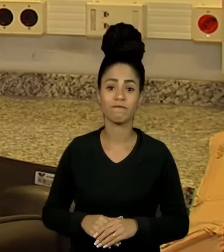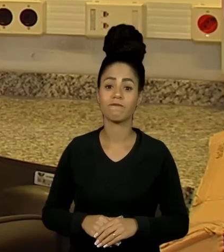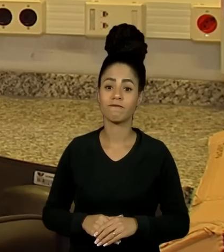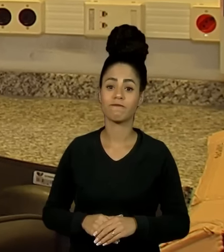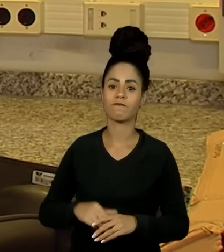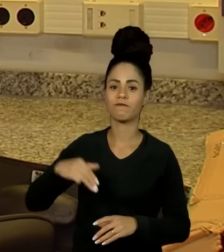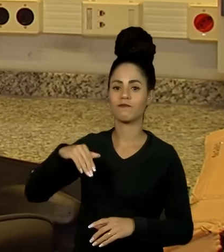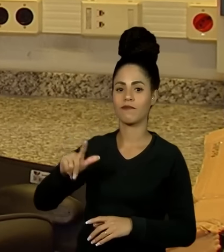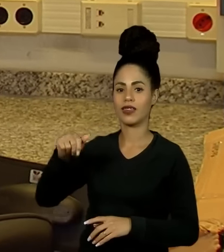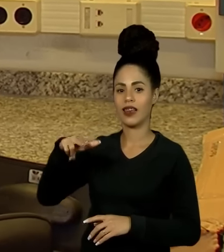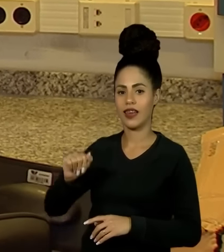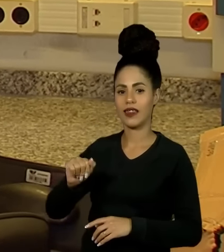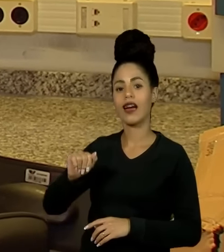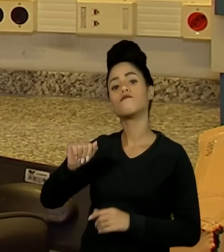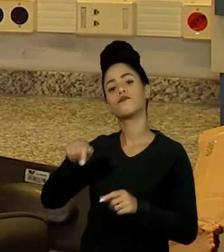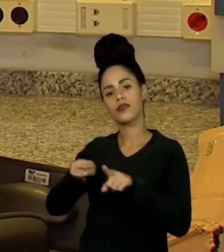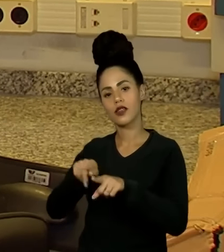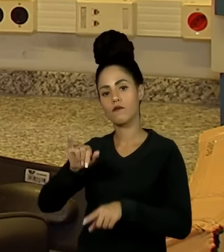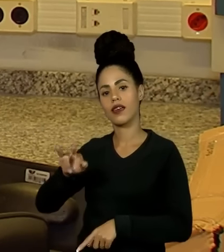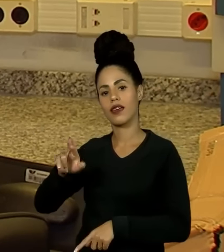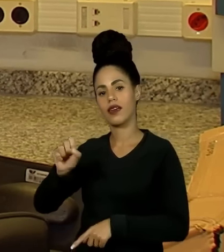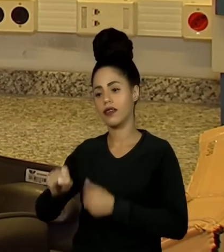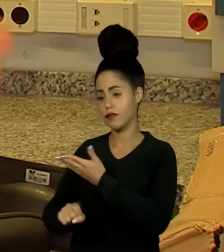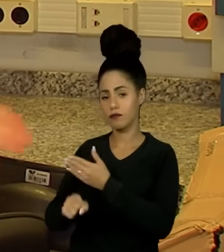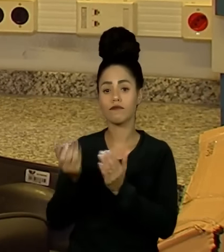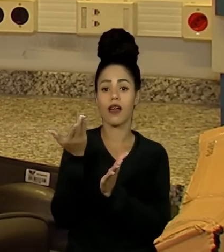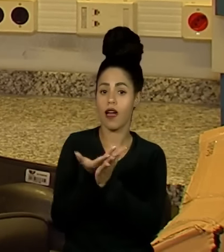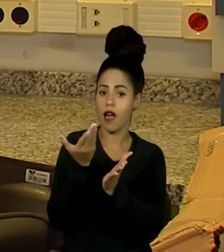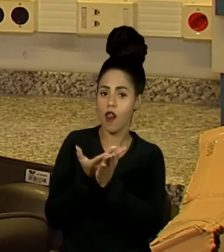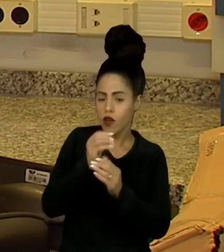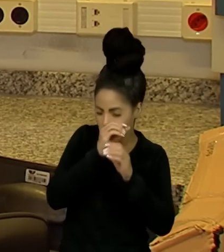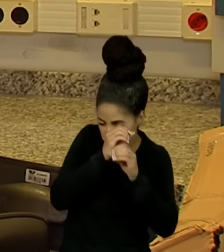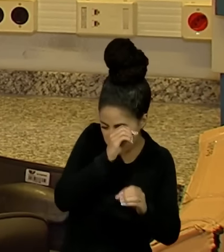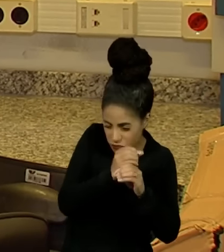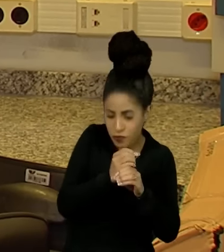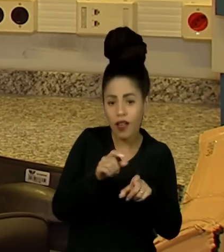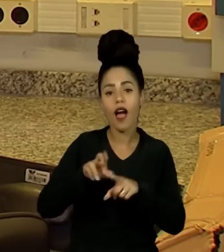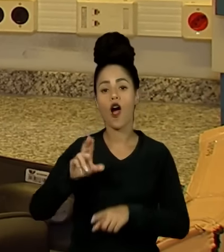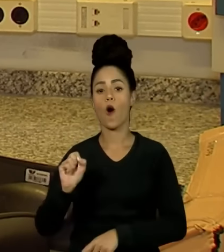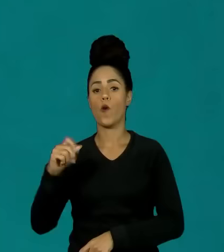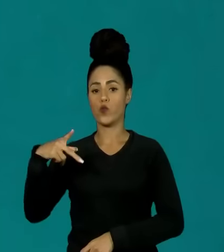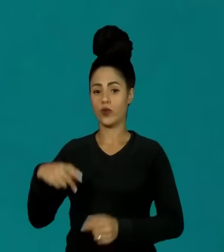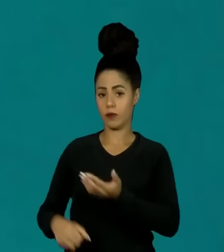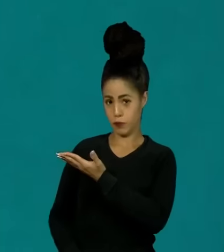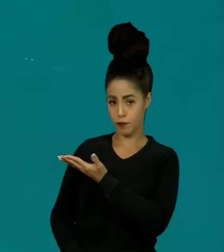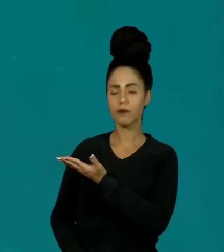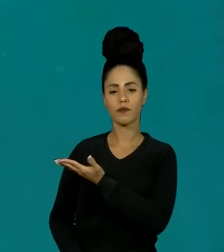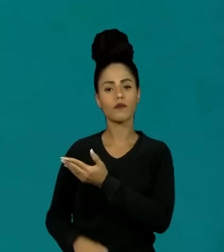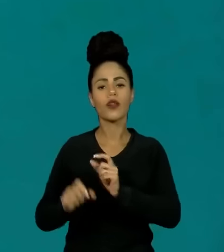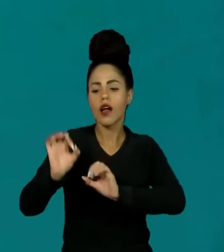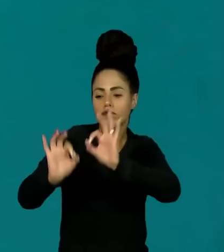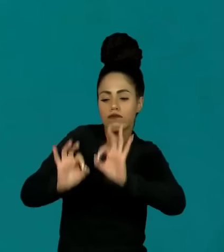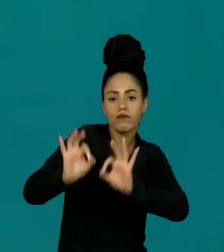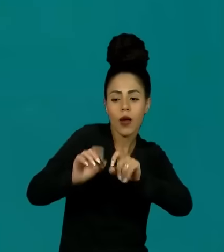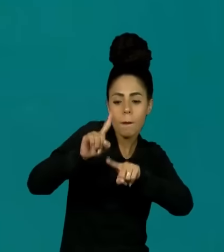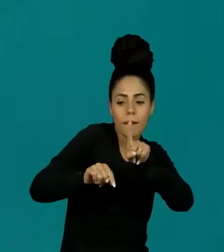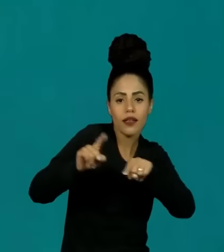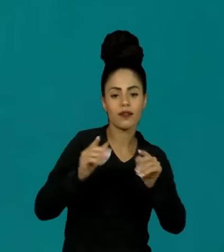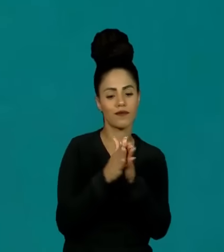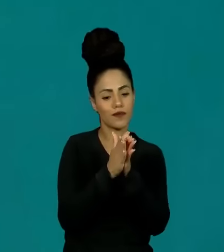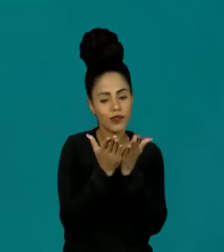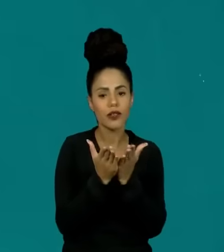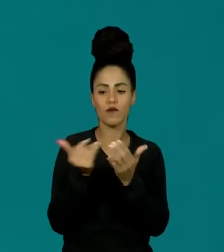Milena e Iris são alunas de Biologia e Oceanografia da Universidade de São Paulo. A produção de materiais como